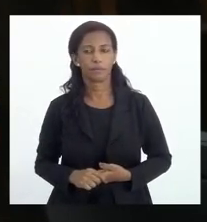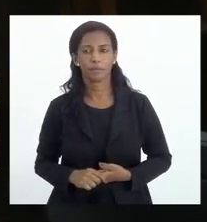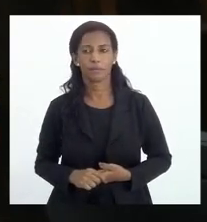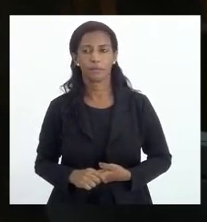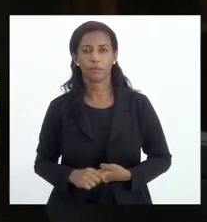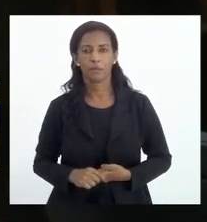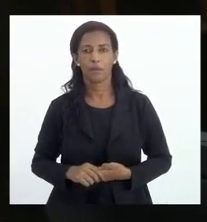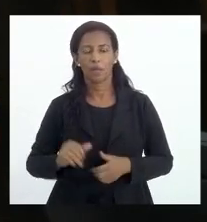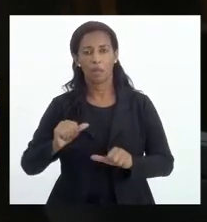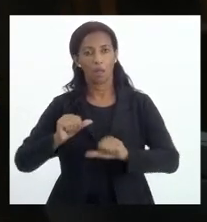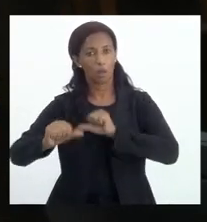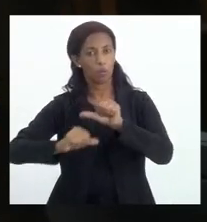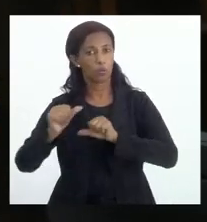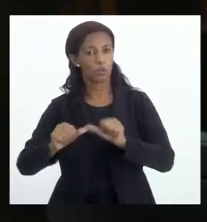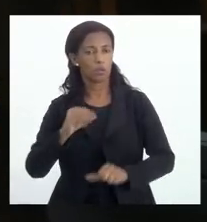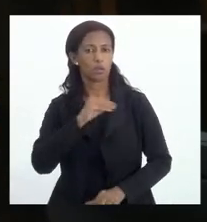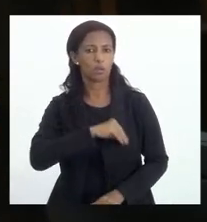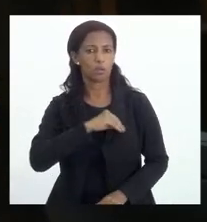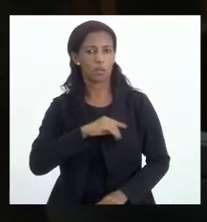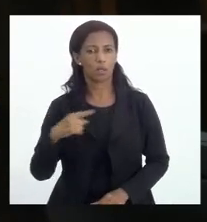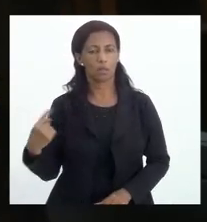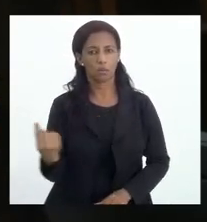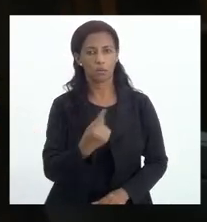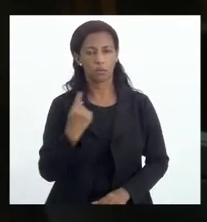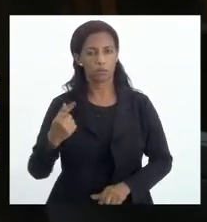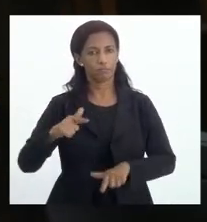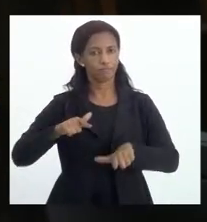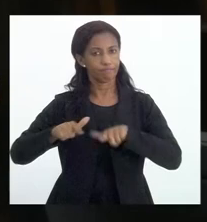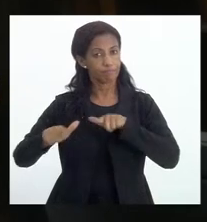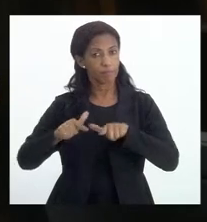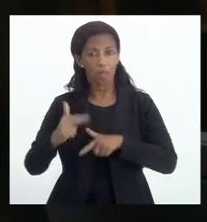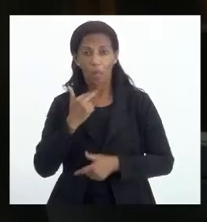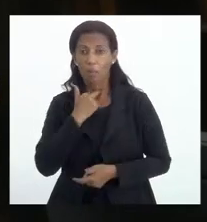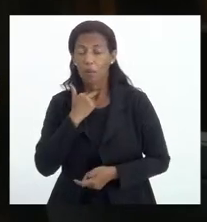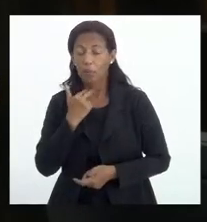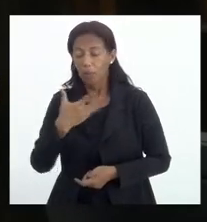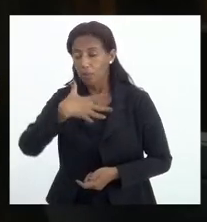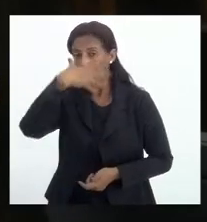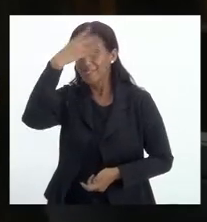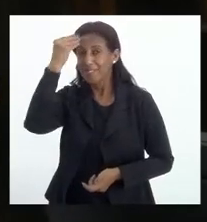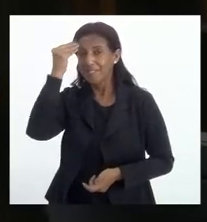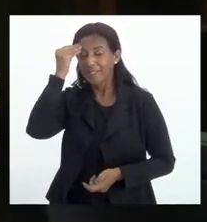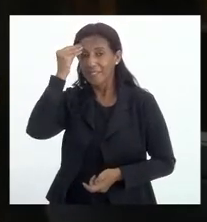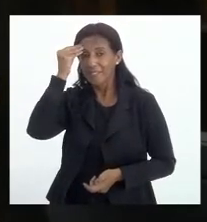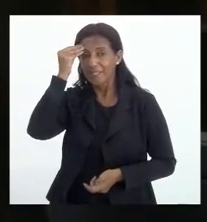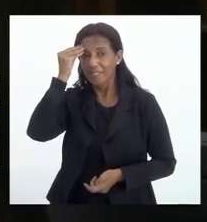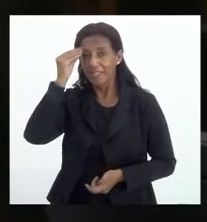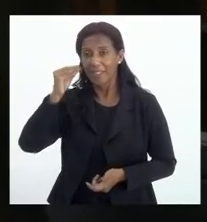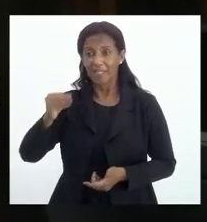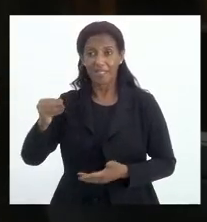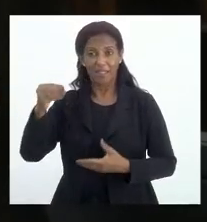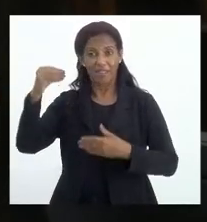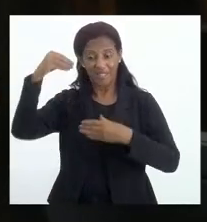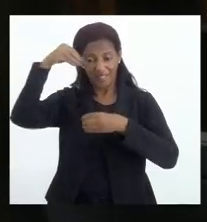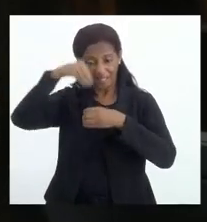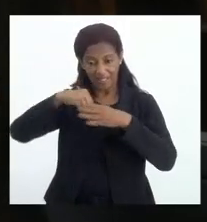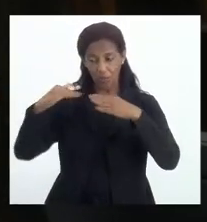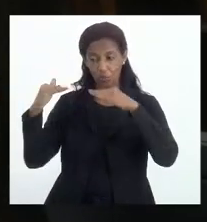o reajuste salarial dos nossos servidores, mas não podemos esquecer que esse reajuste vai ter que caber dentro do